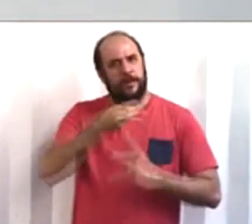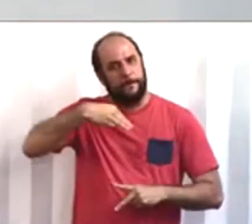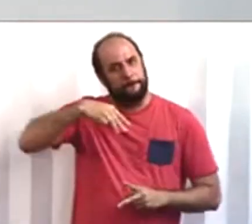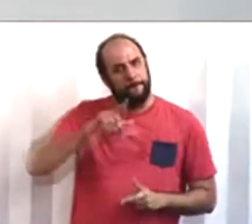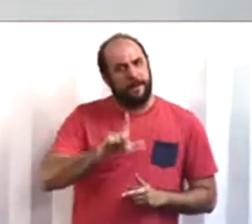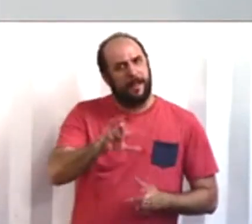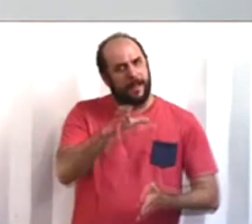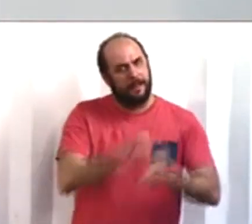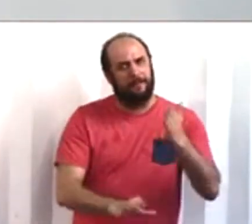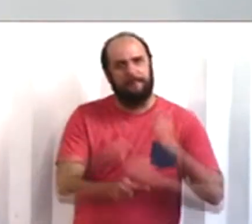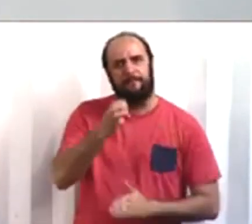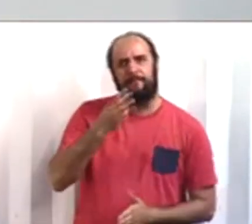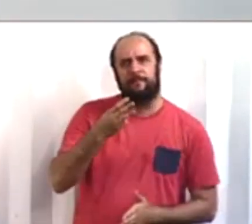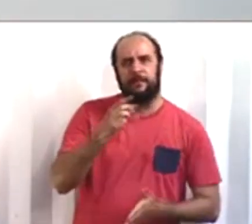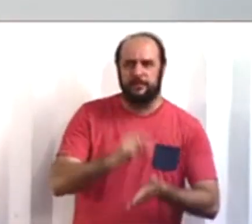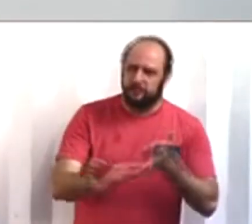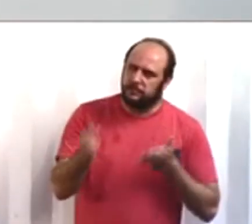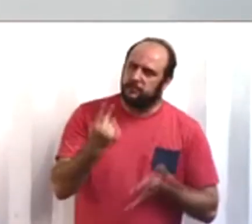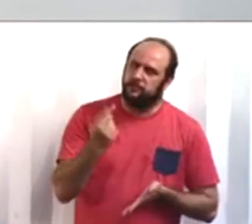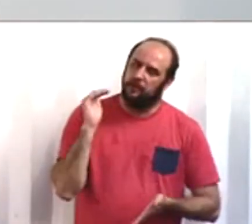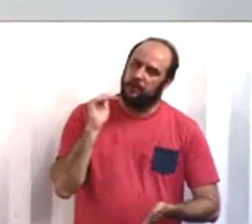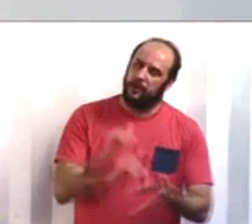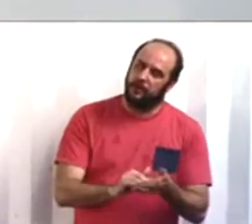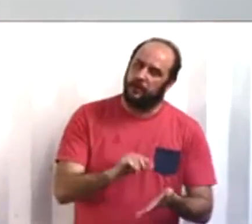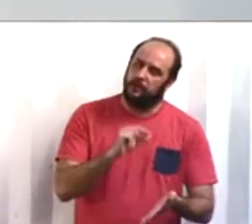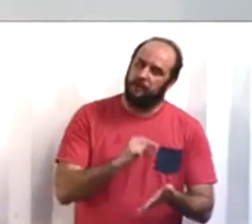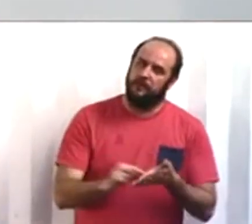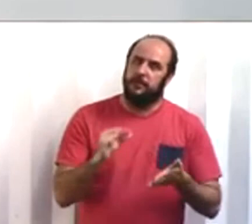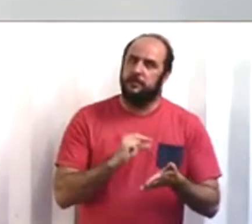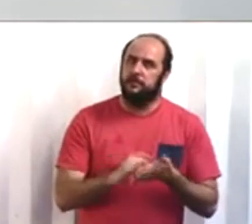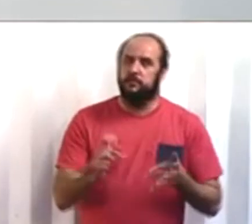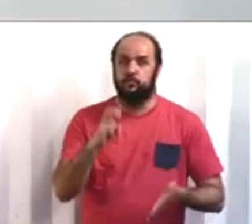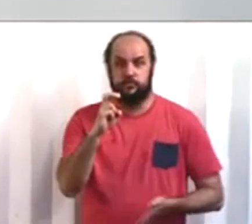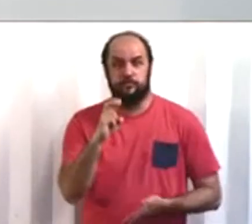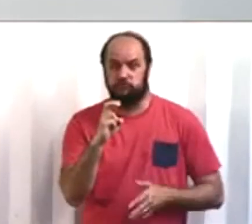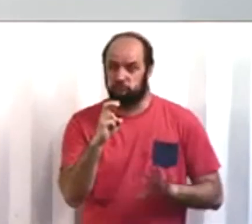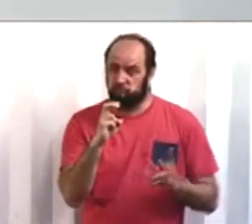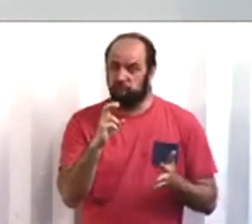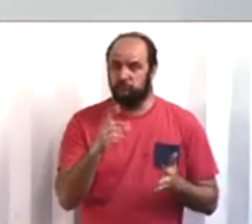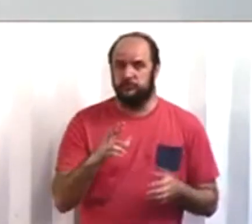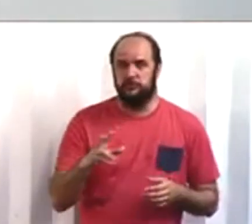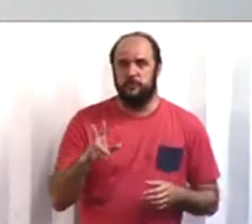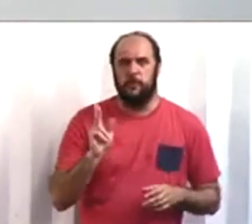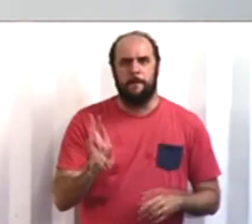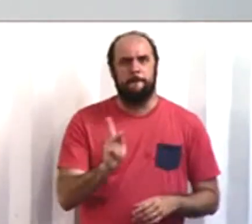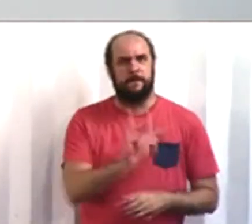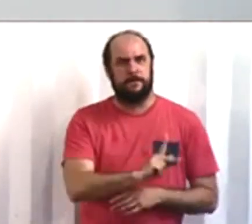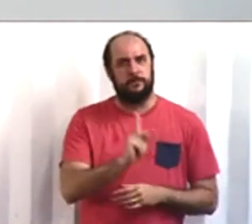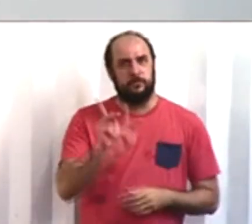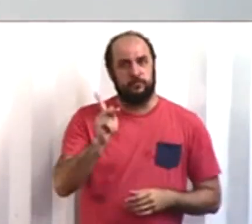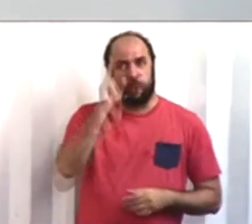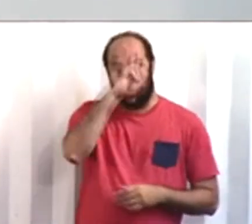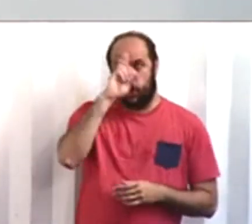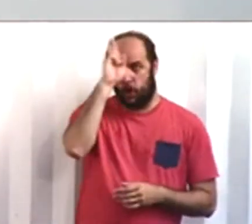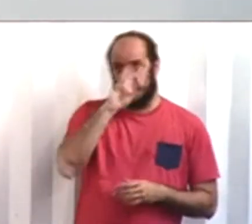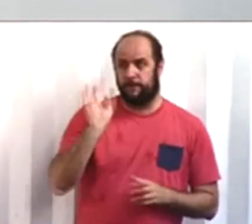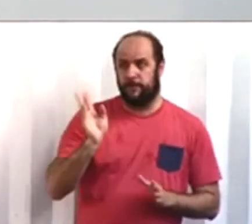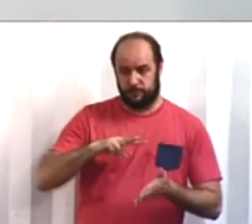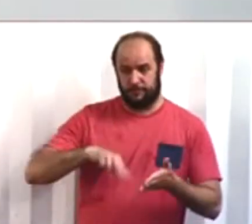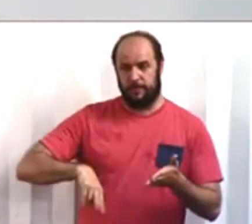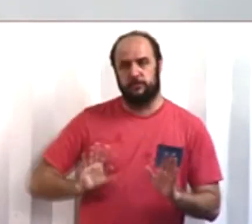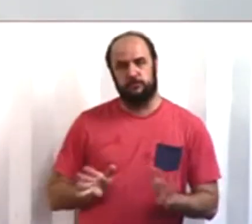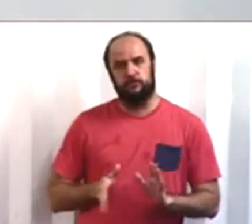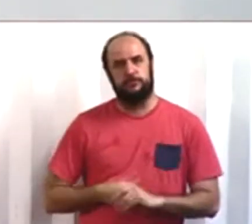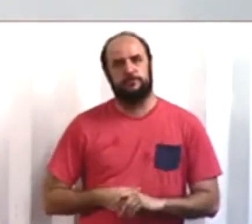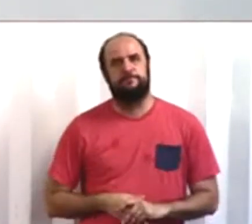Malaquias capítulo 3, versículo 1 até o versículo 5, que o reverendo Robert leu agora há pouco aqui. E lá